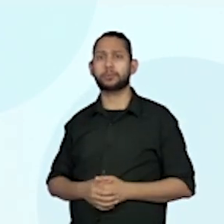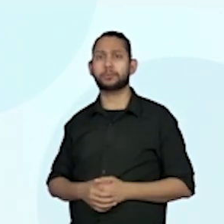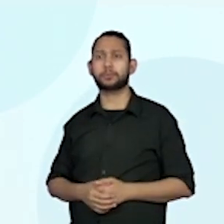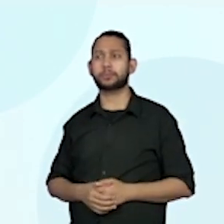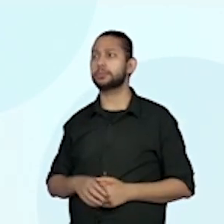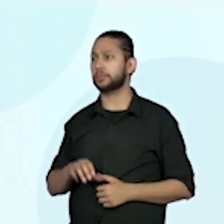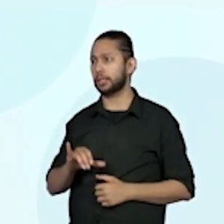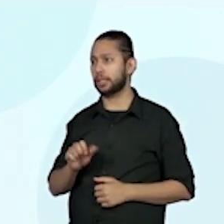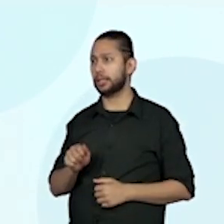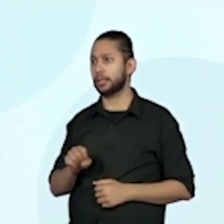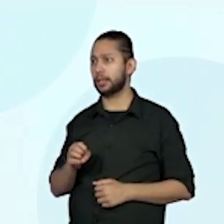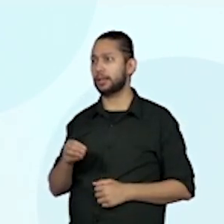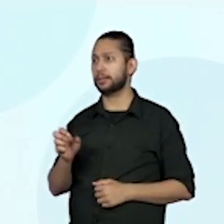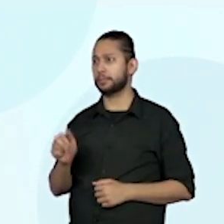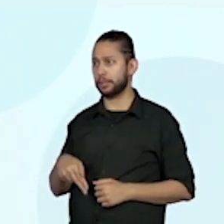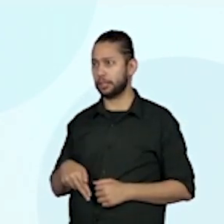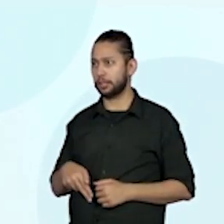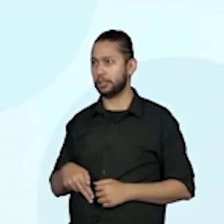Yasmin,